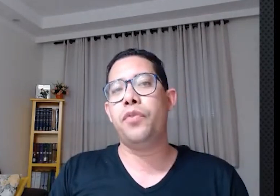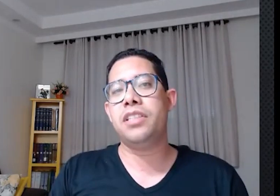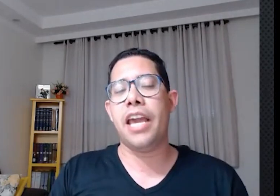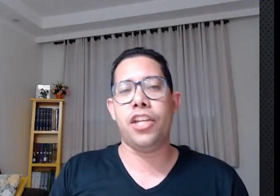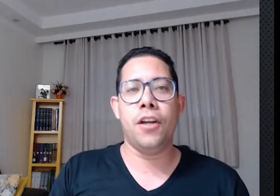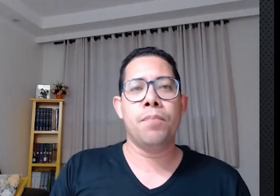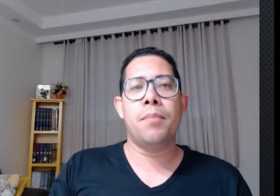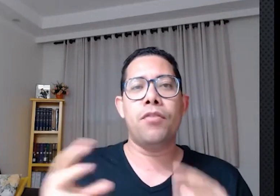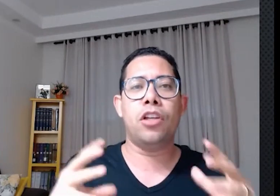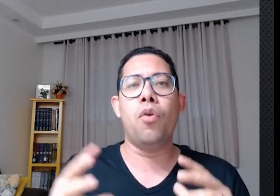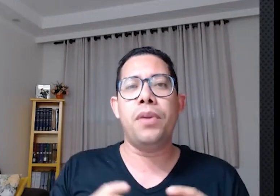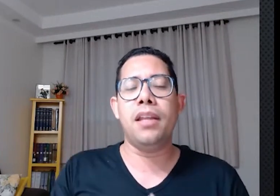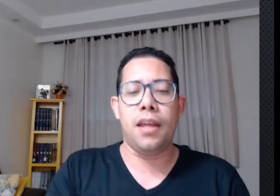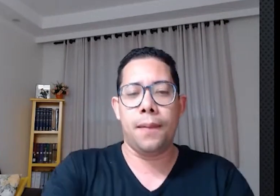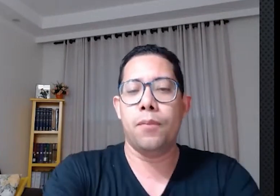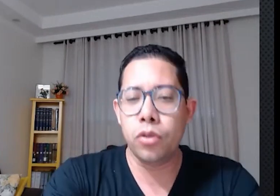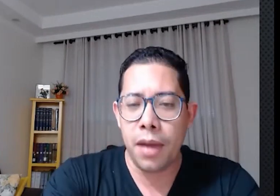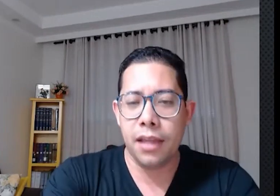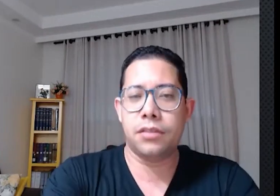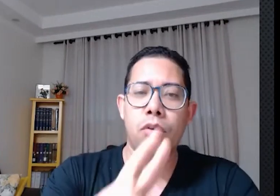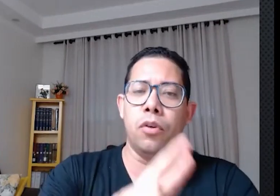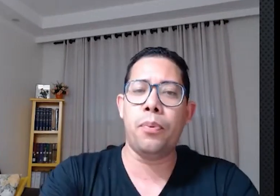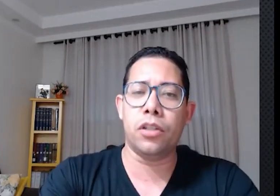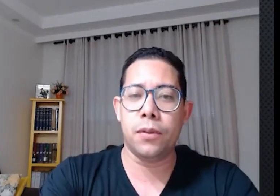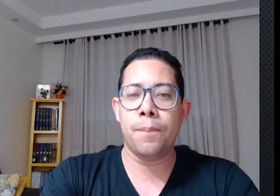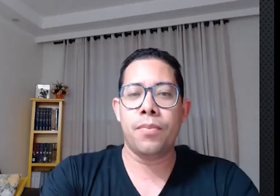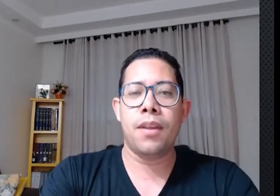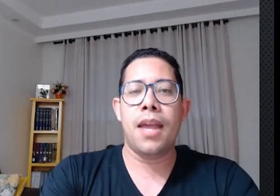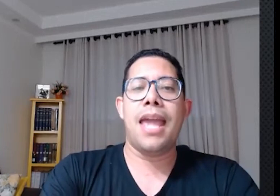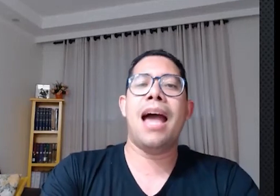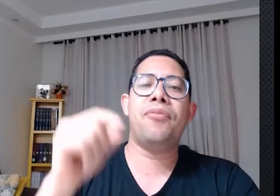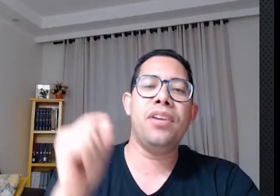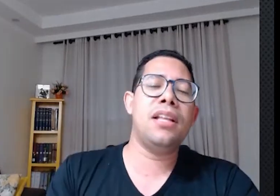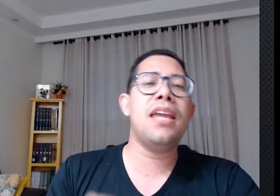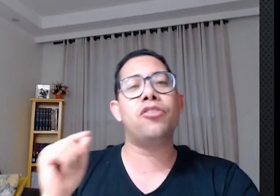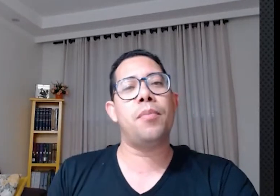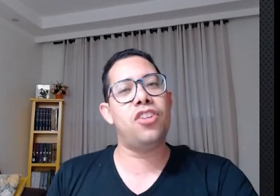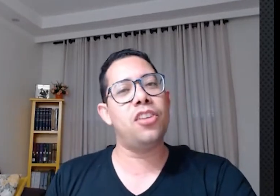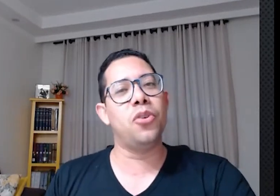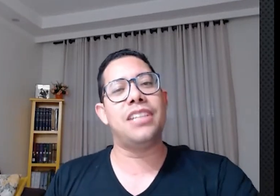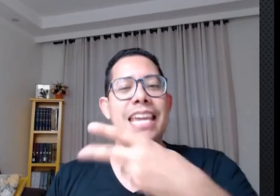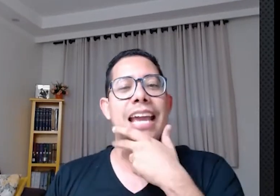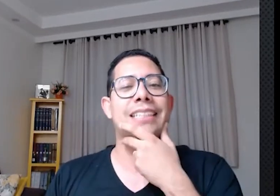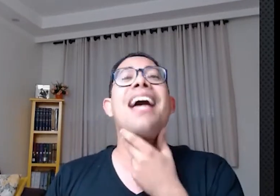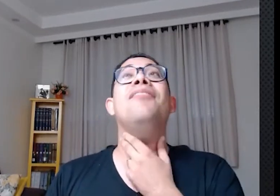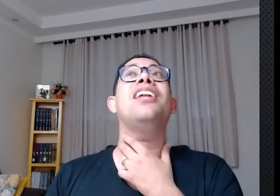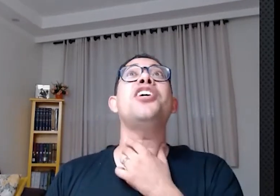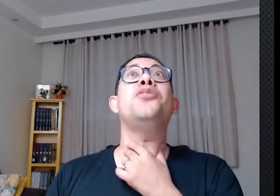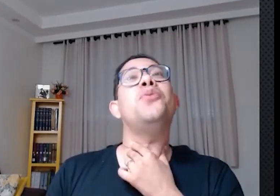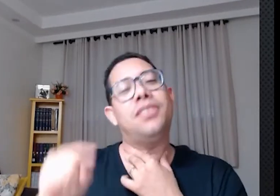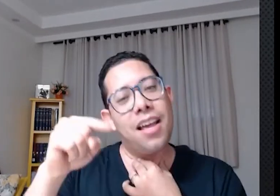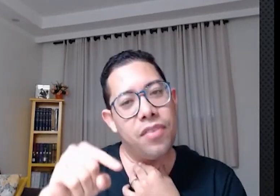o suficiente para você compreender. Muito bem. Segundo ponto, é a vida e as obras de Jesus. Aí entra a